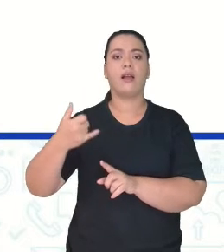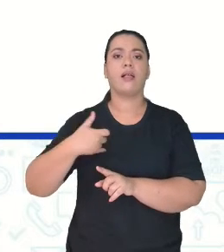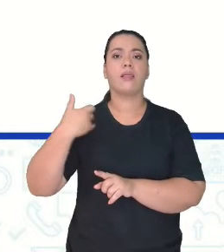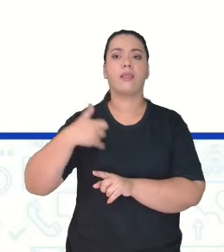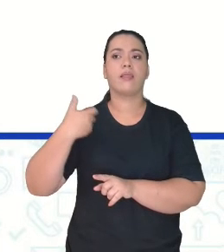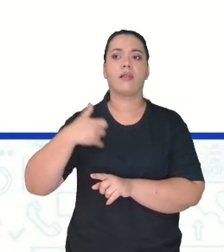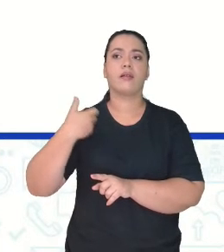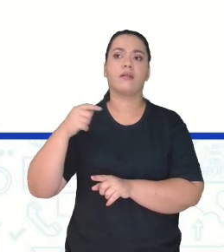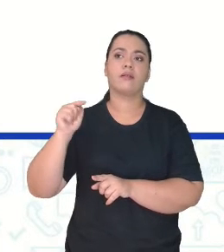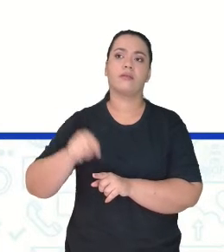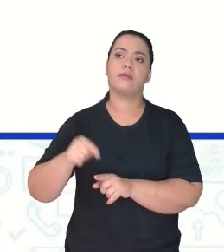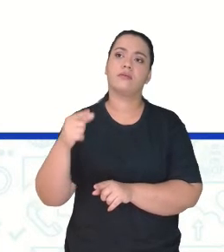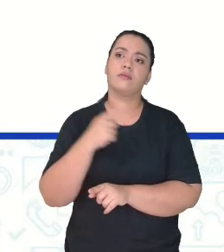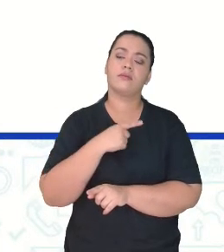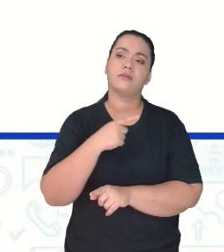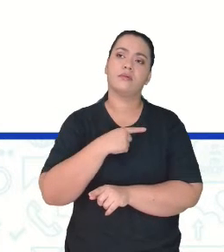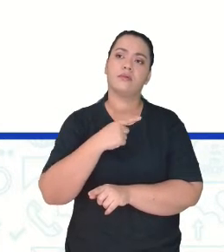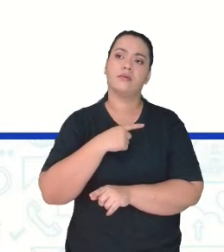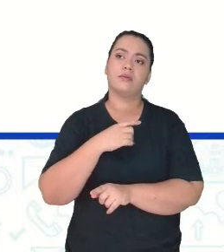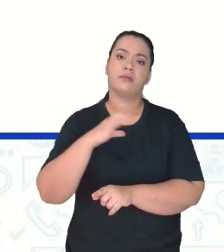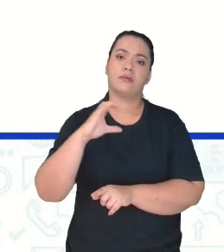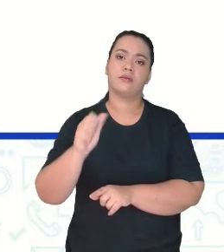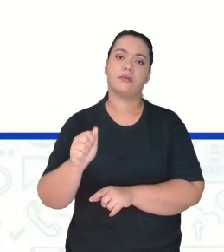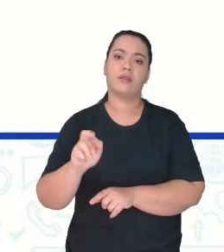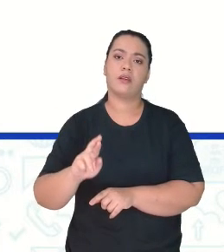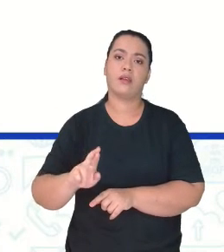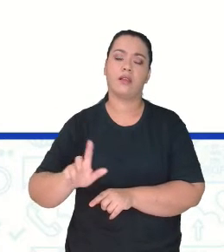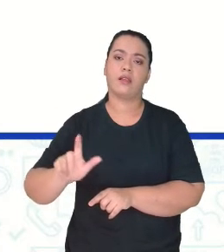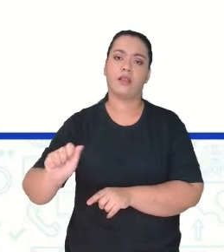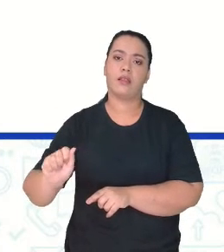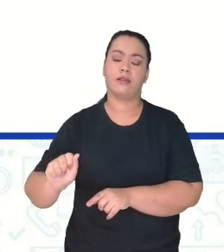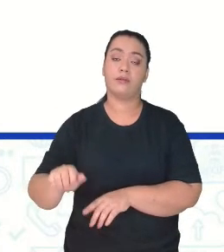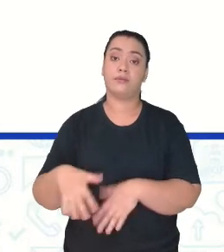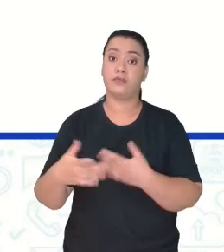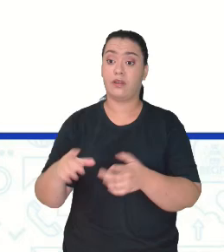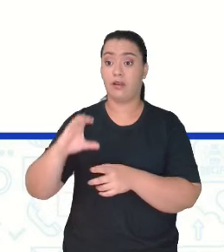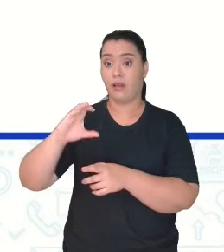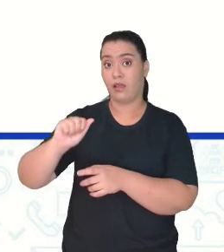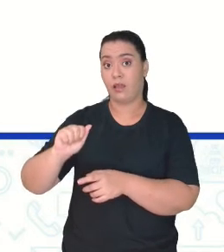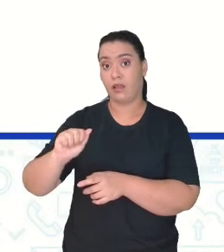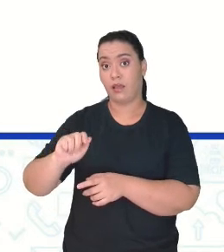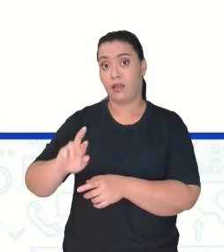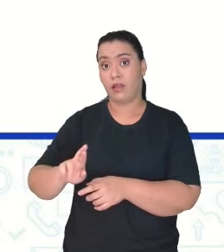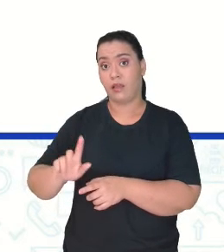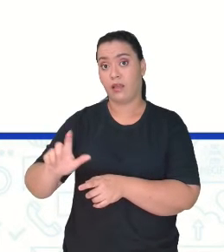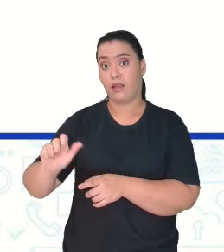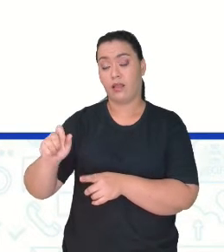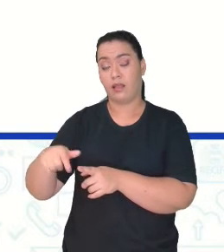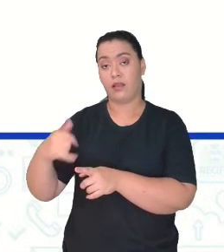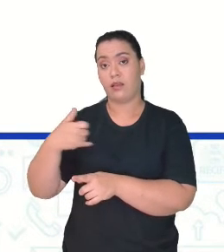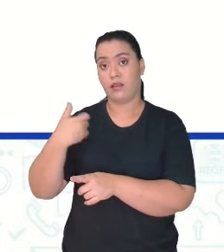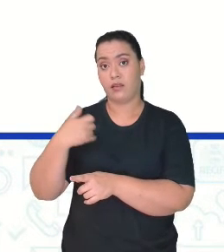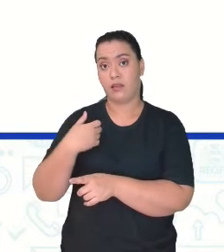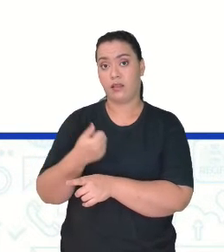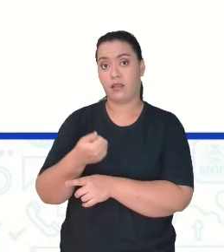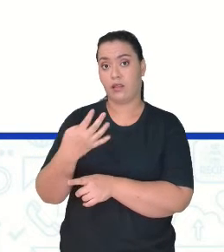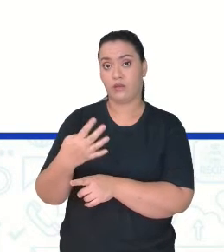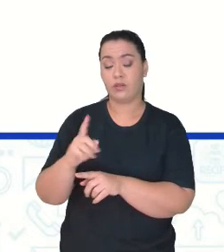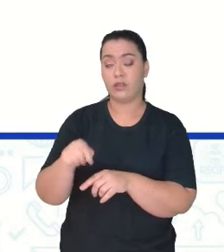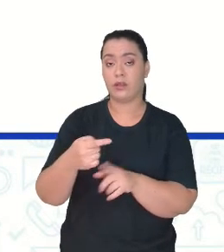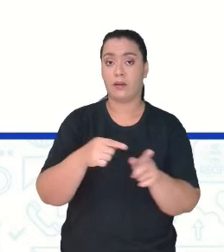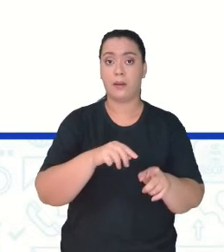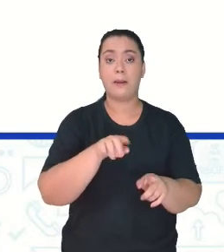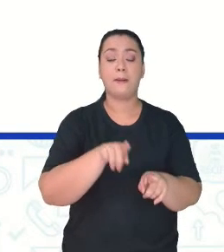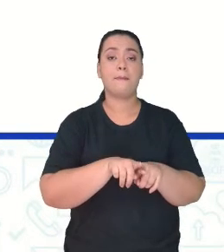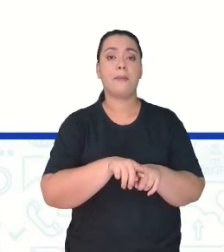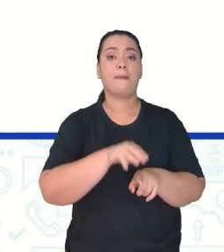a idade aí, certo, de Carla. Então, eu tenho que Carla tem 14 anos e a sua irmã Maria